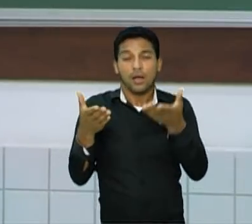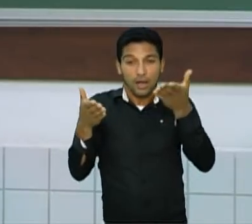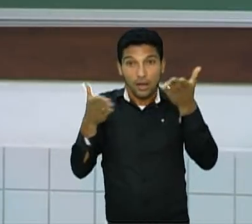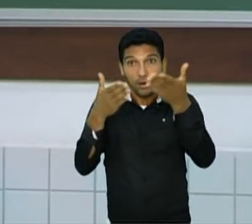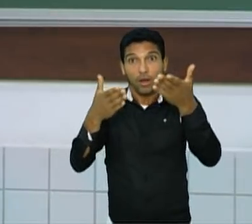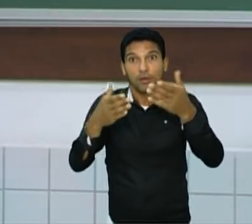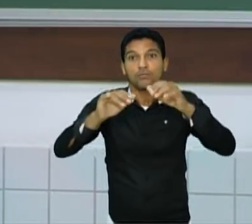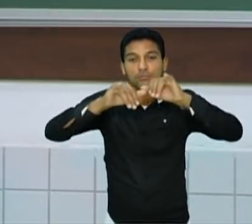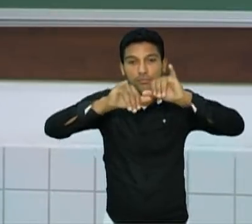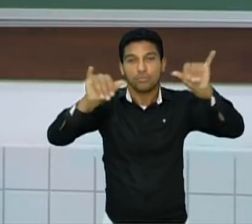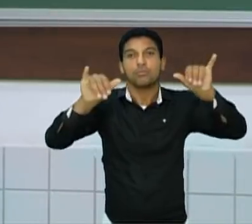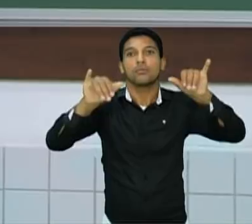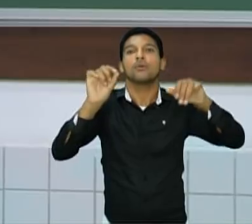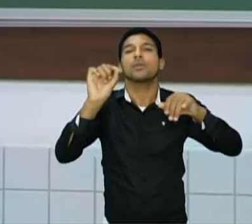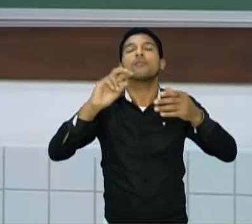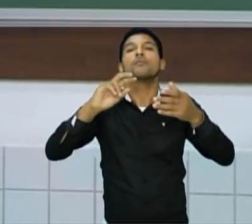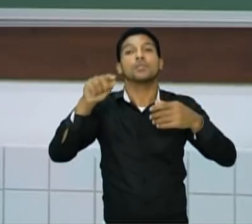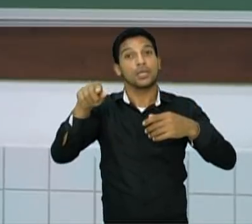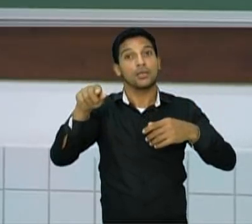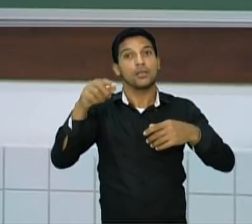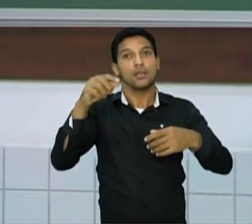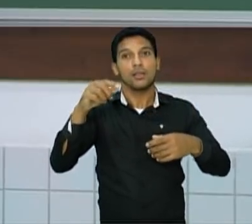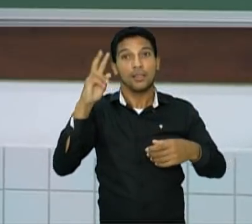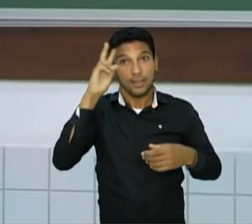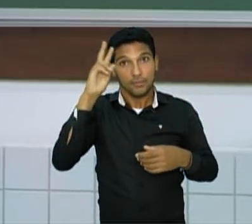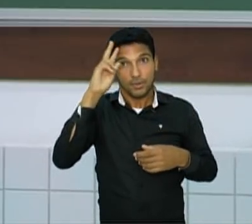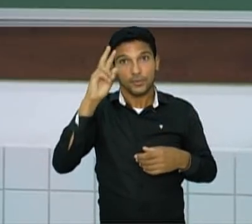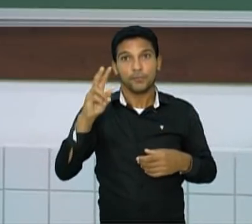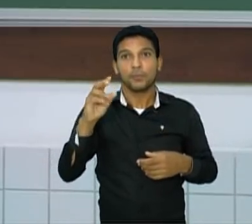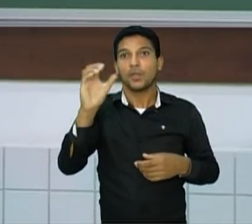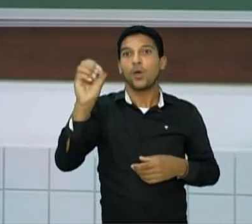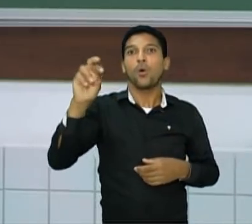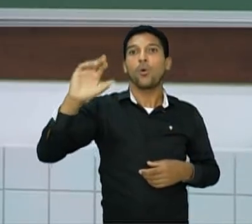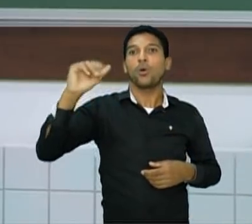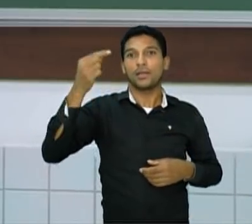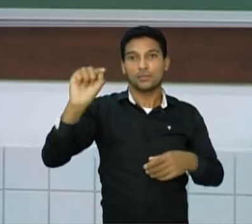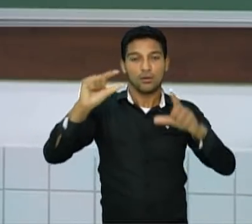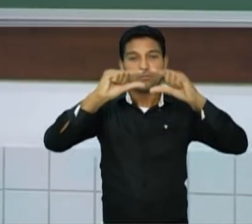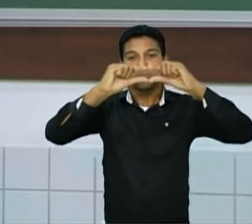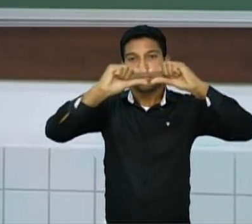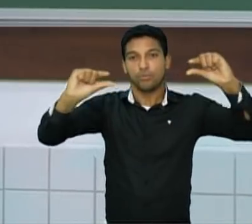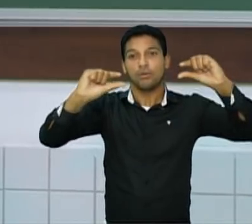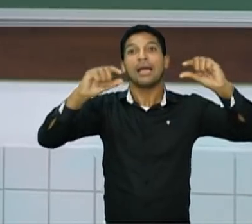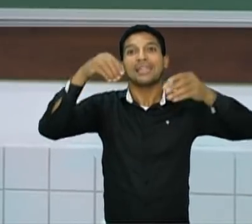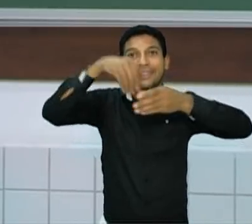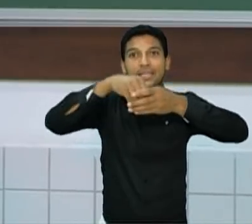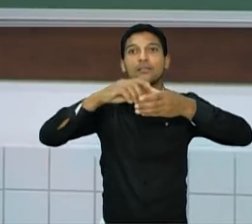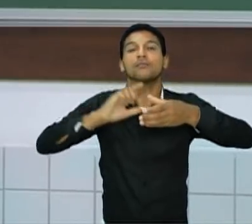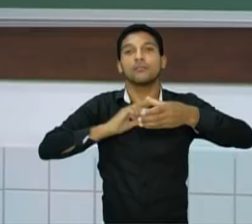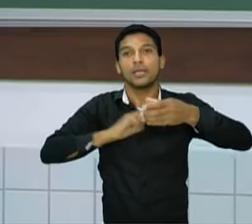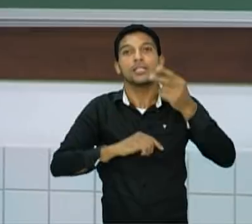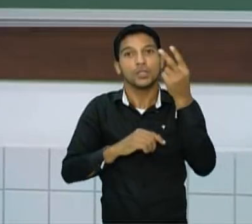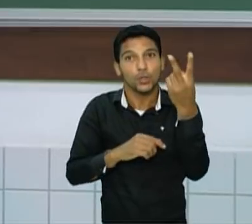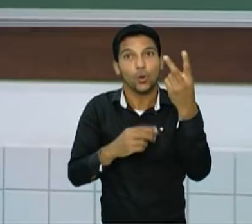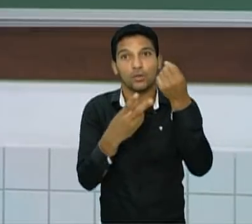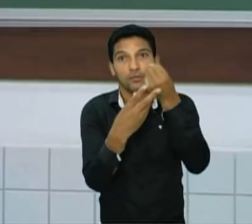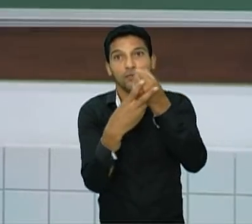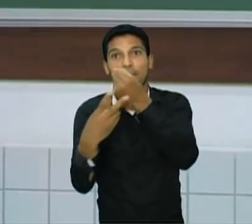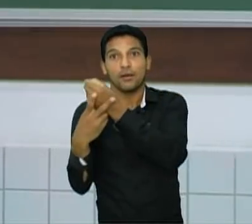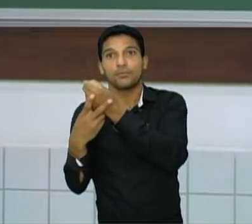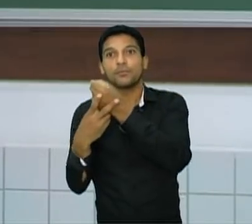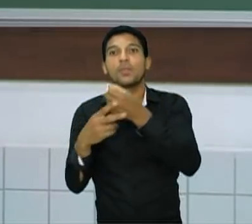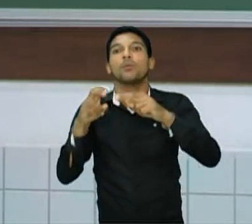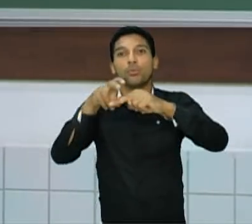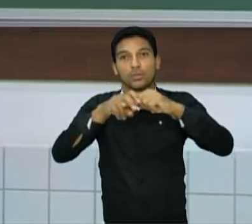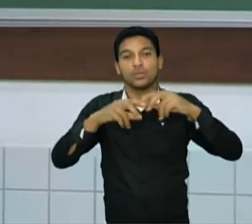em torno de um verbo. Se nós temos dois verbos, para esses dois verbos, dois sujeitos, temos duas orações. Portanto, se